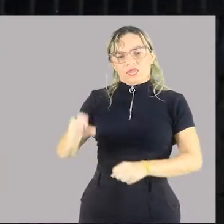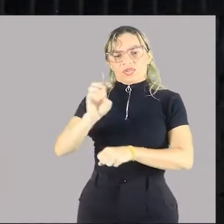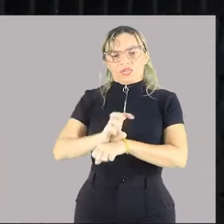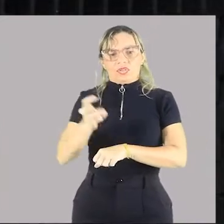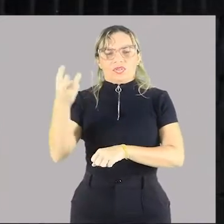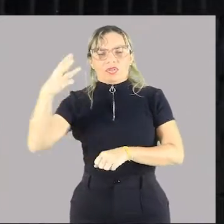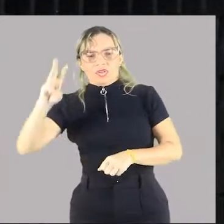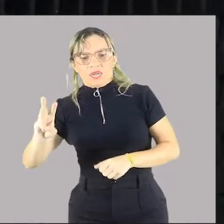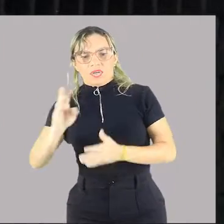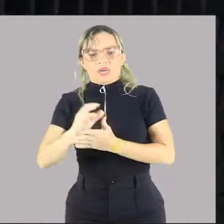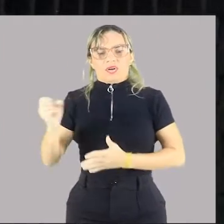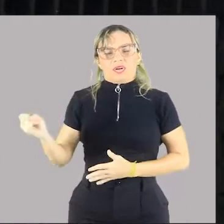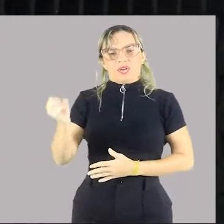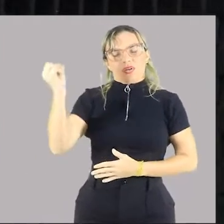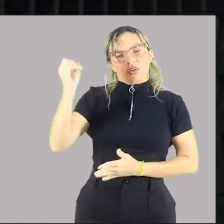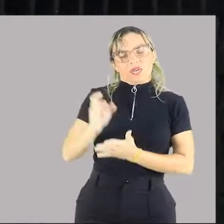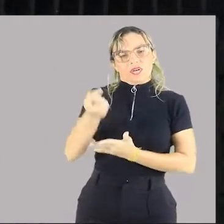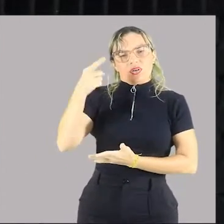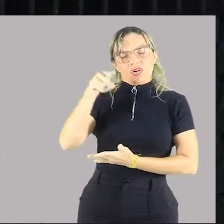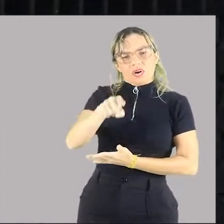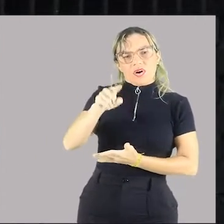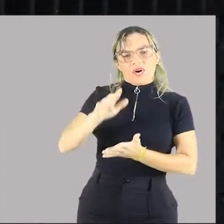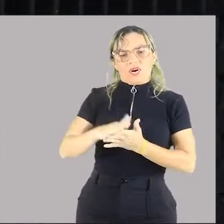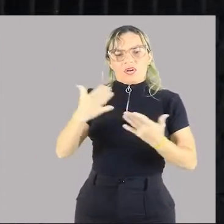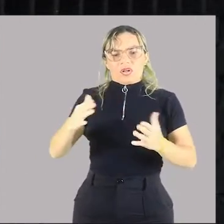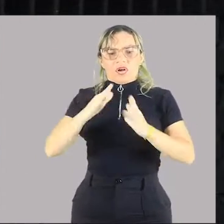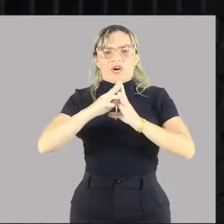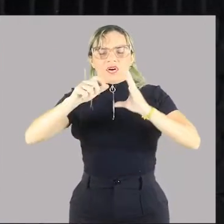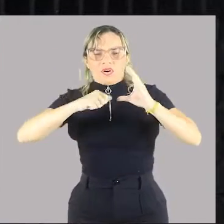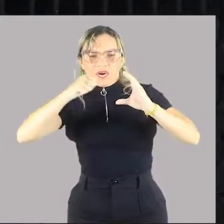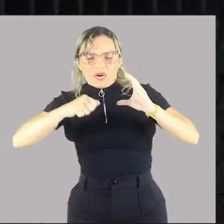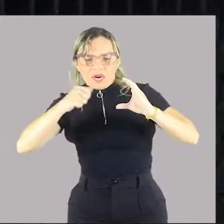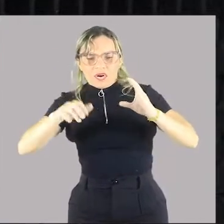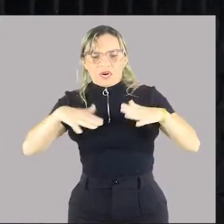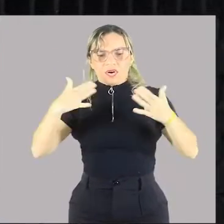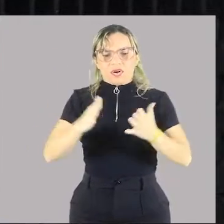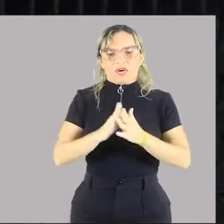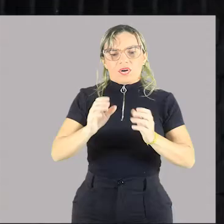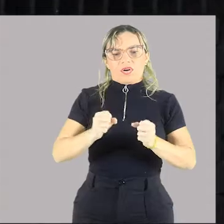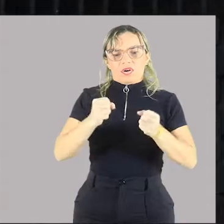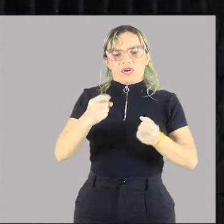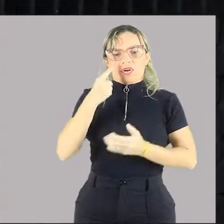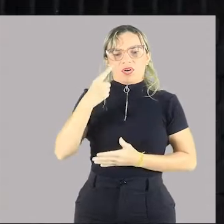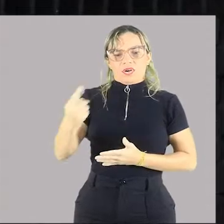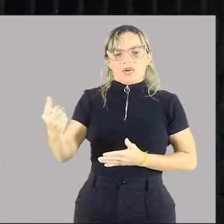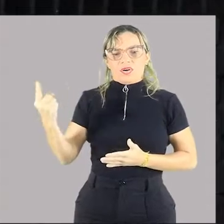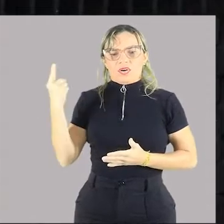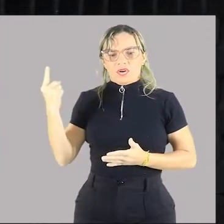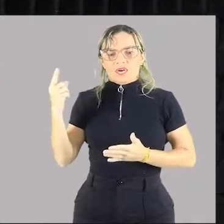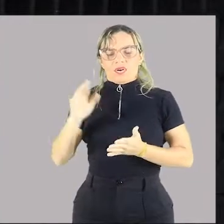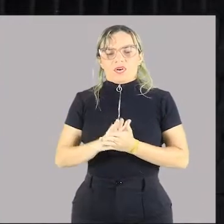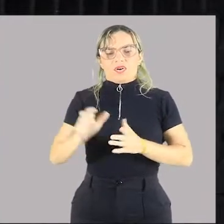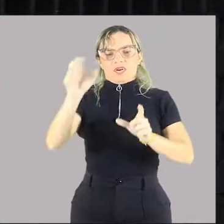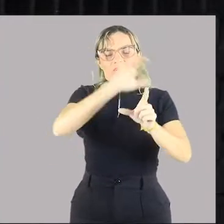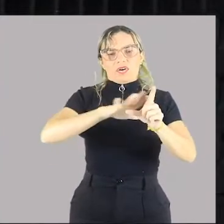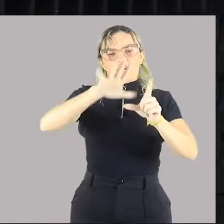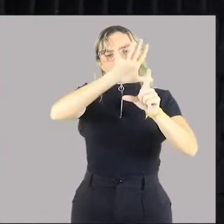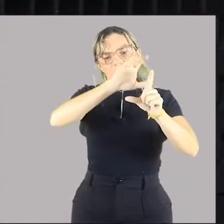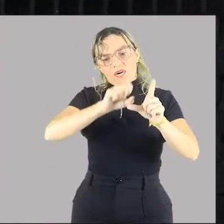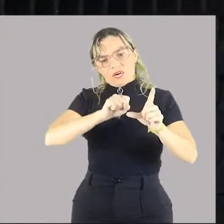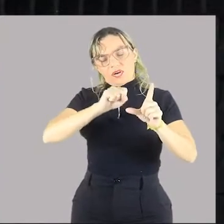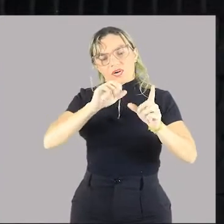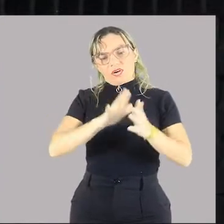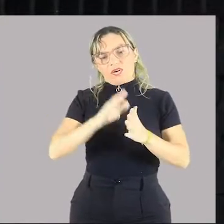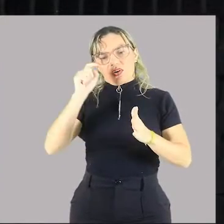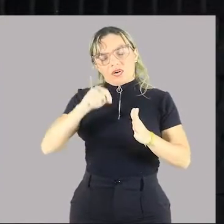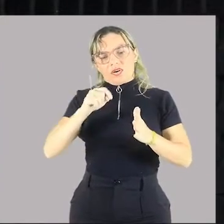muito importante que você que está assistindo essa aula, olhe para o vídeo, tem um QR Code,